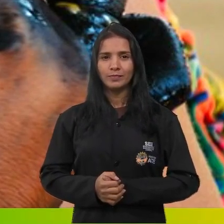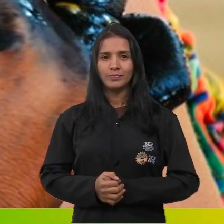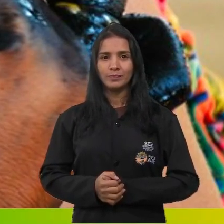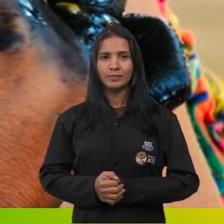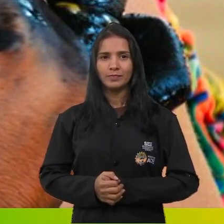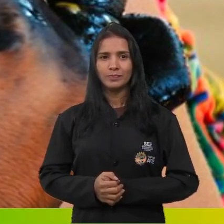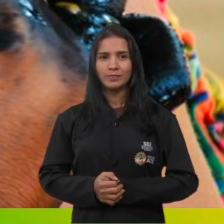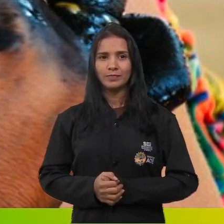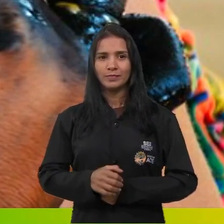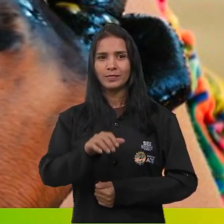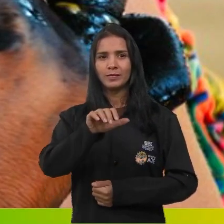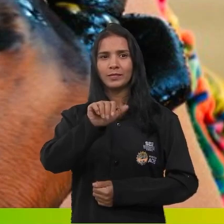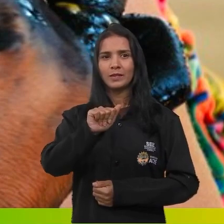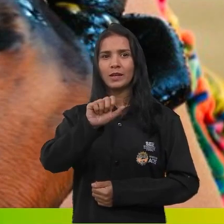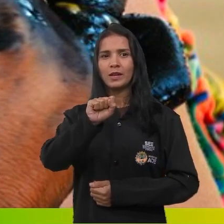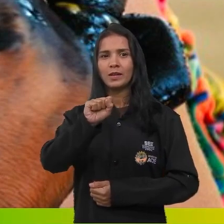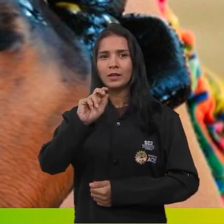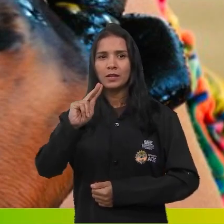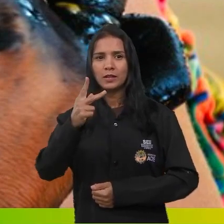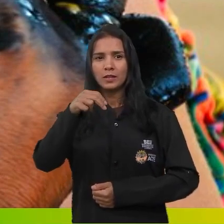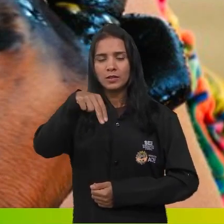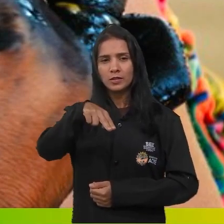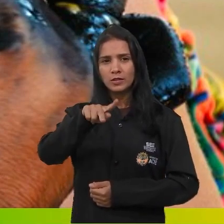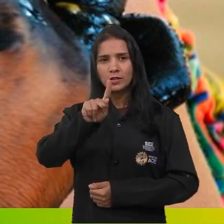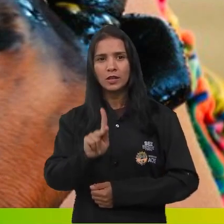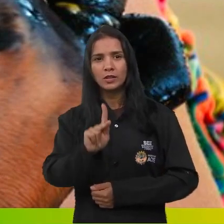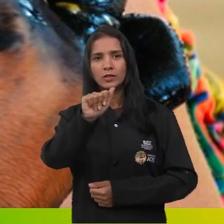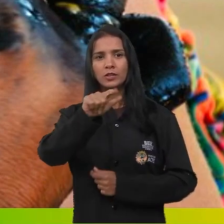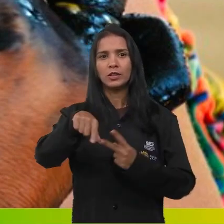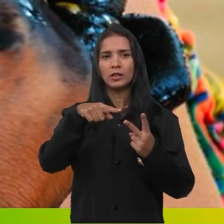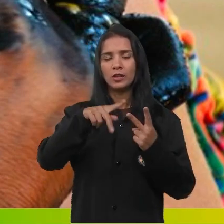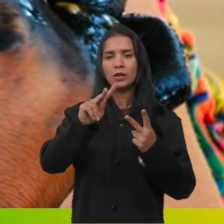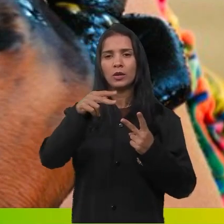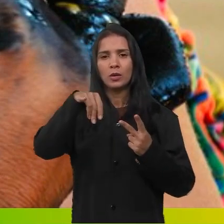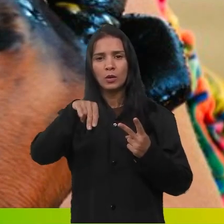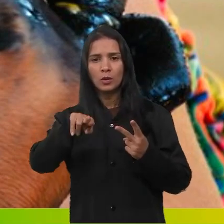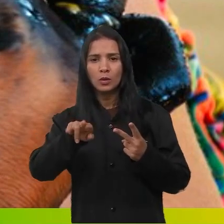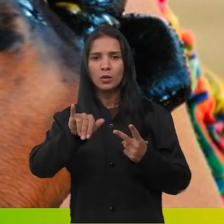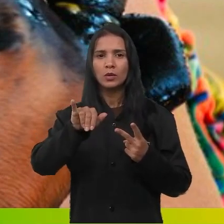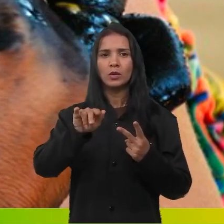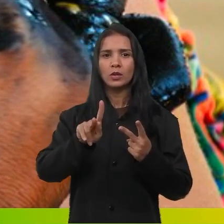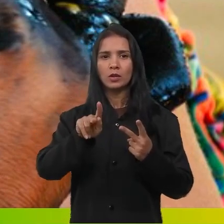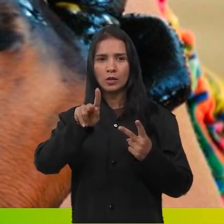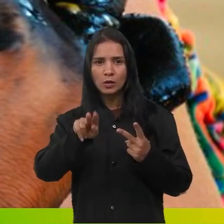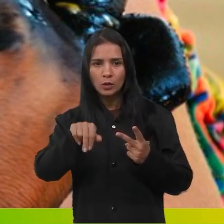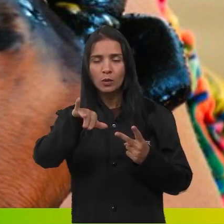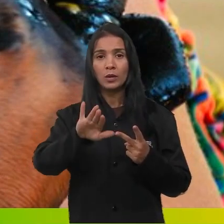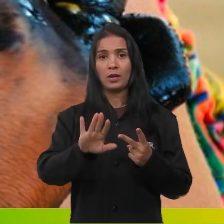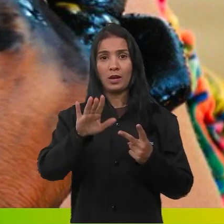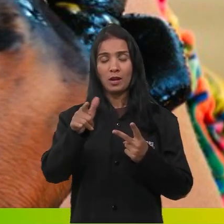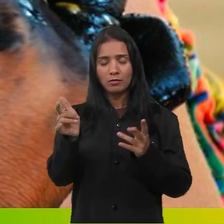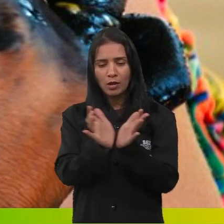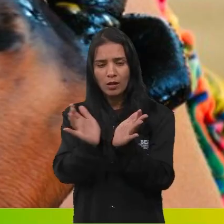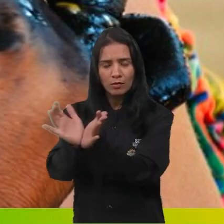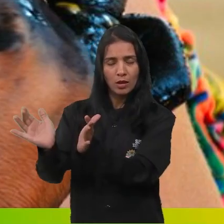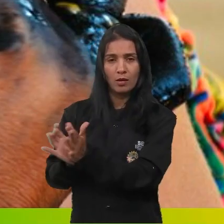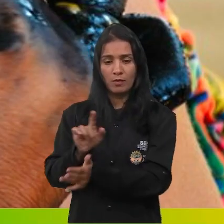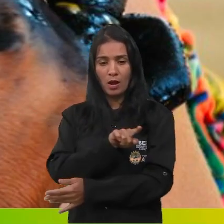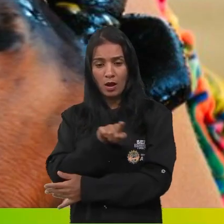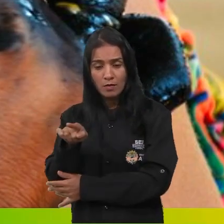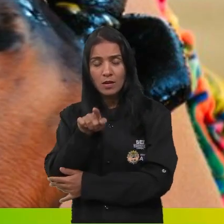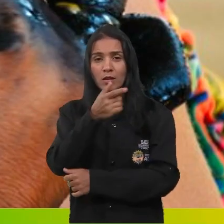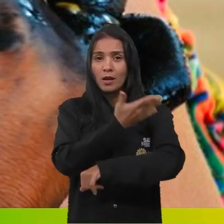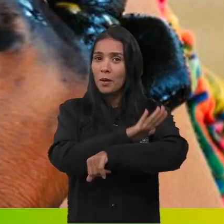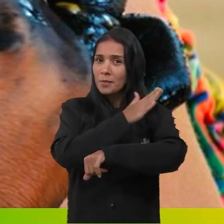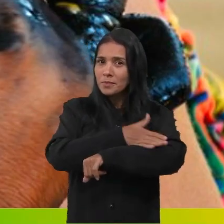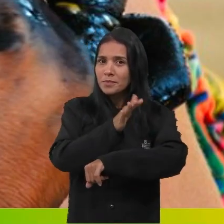Ianauá, Catuquina, Jaminawa, entre outros. Suas práticas, cosmologias e